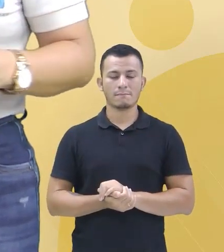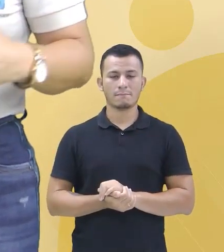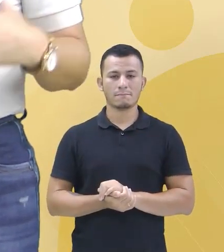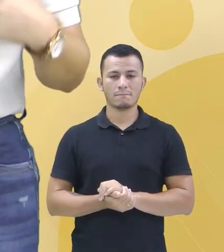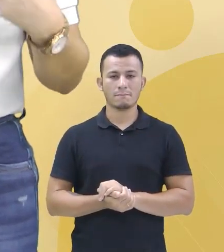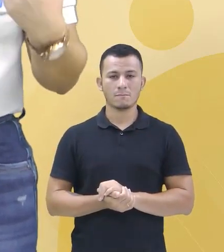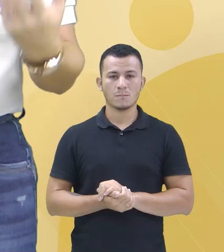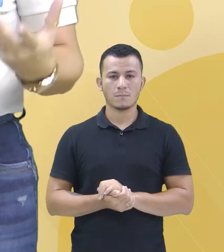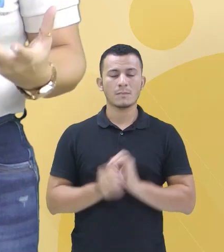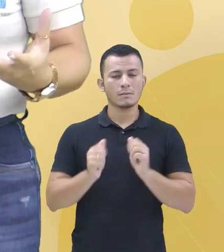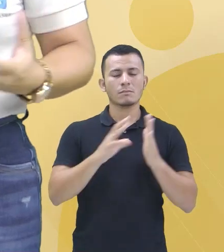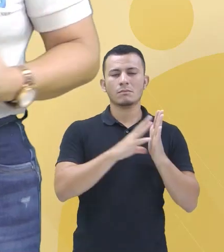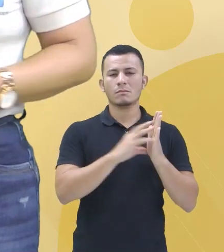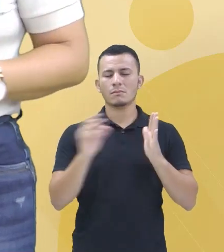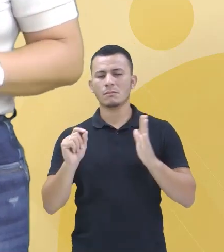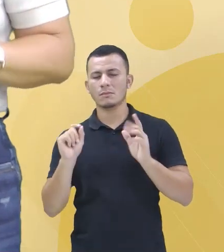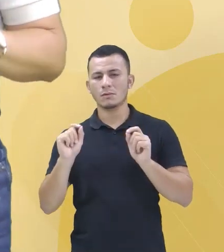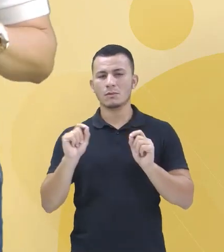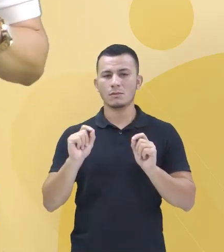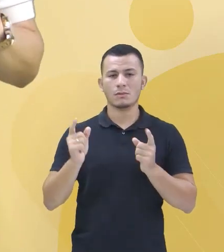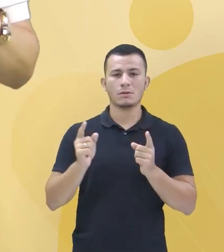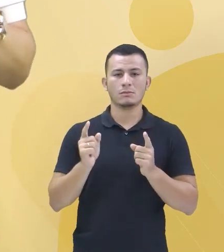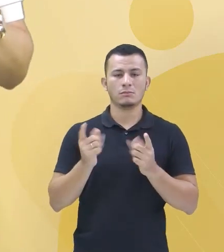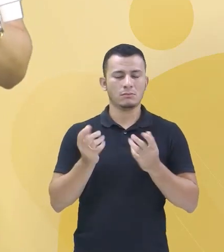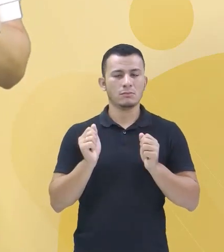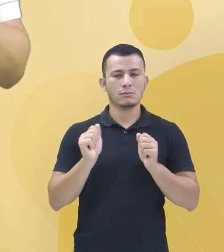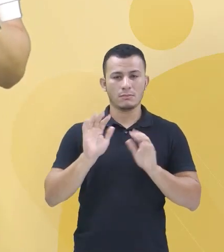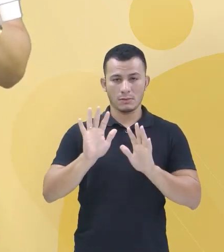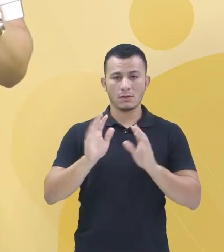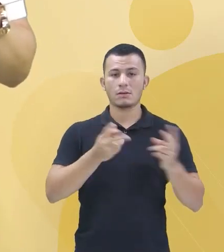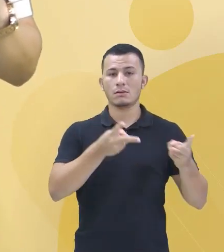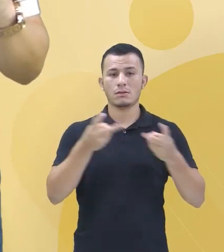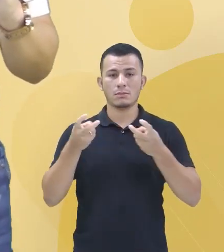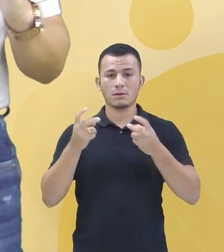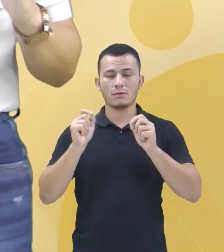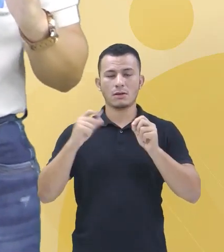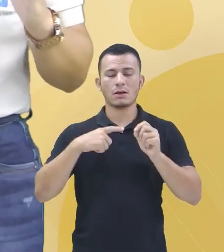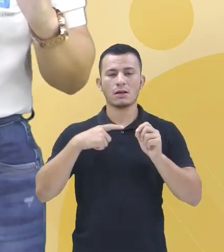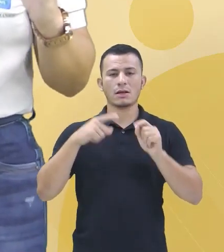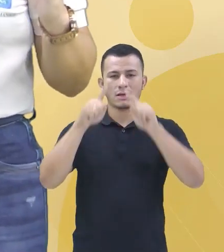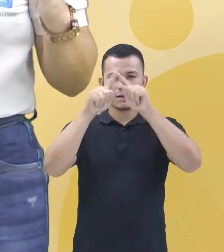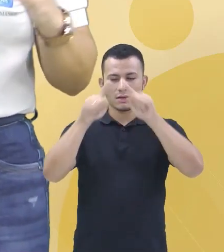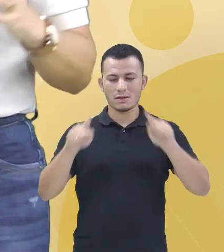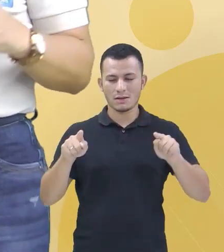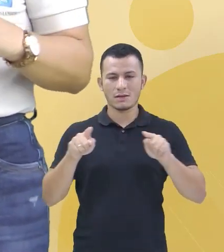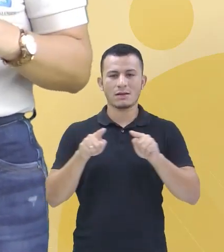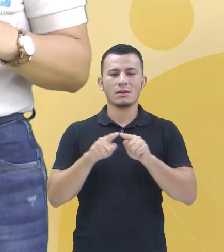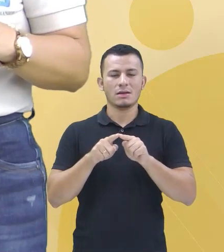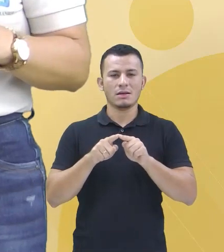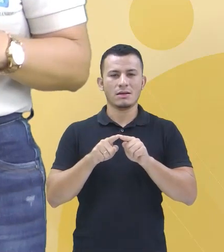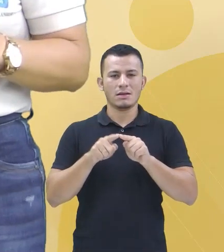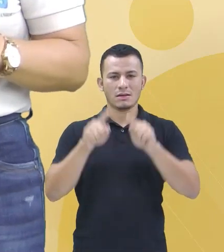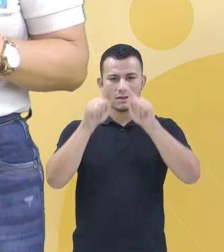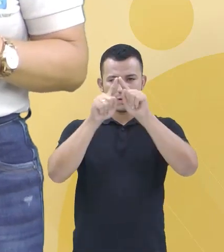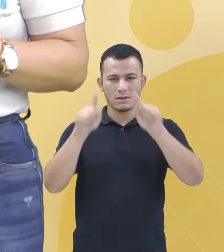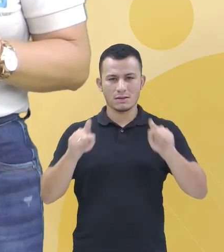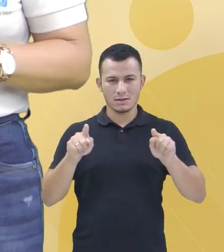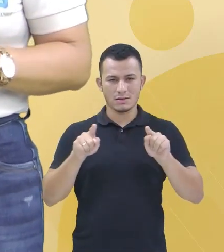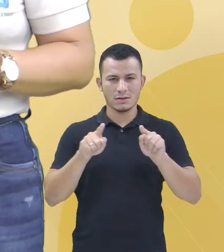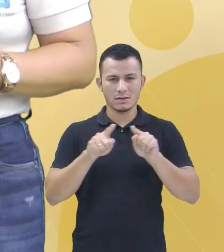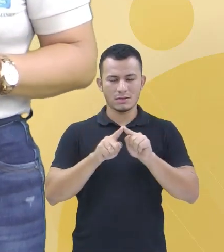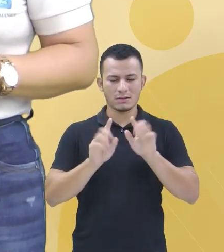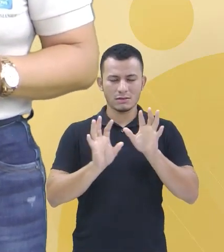zona que faz com que a gente observa aqui nessa imagem, né, que tem um triângulo. Esse triângulo está se